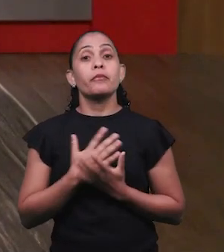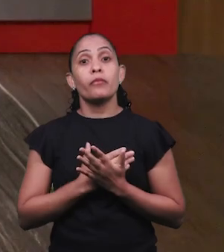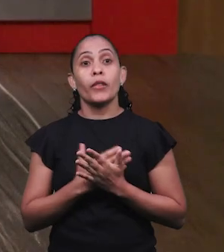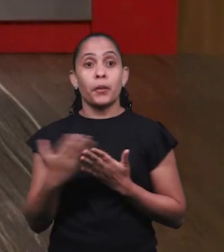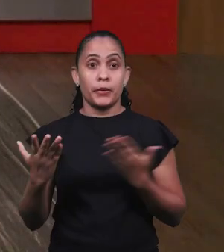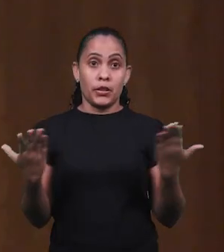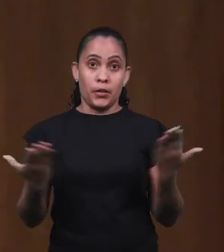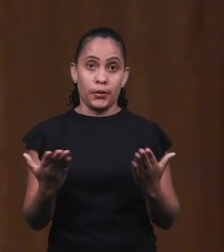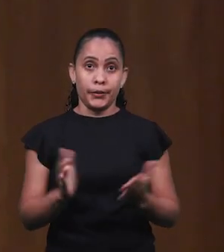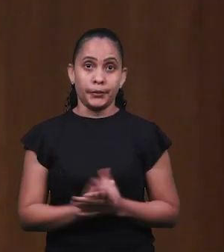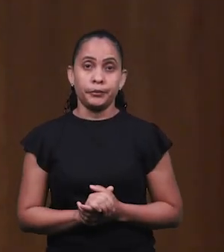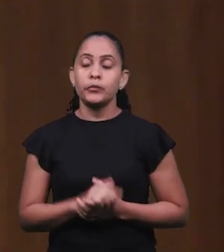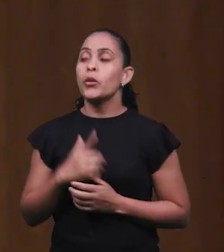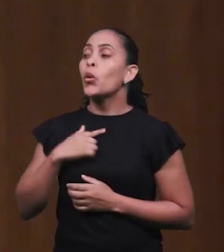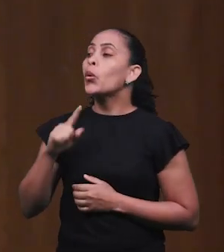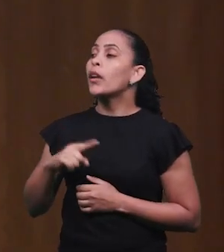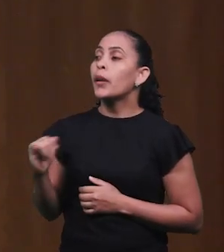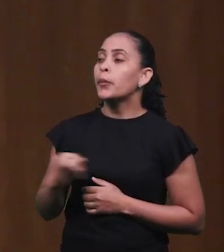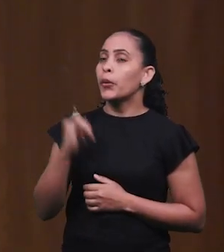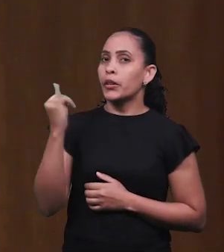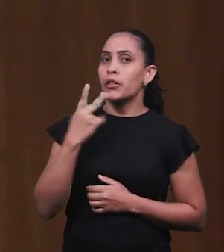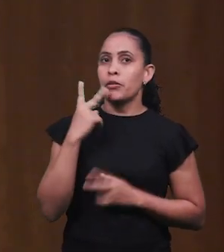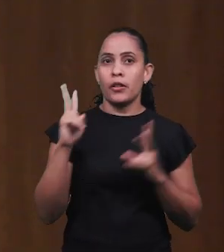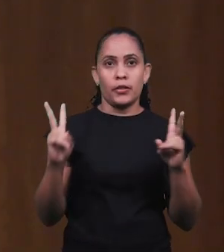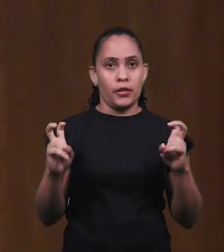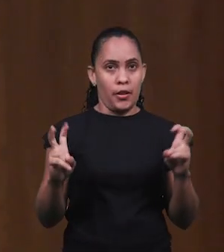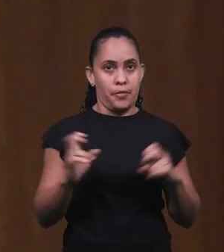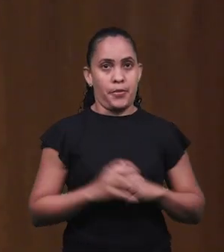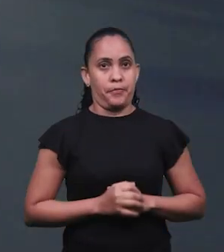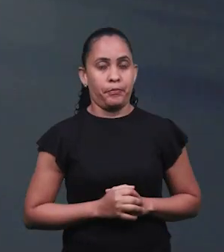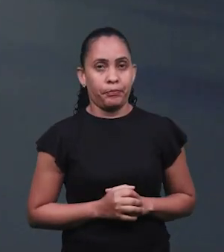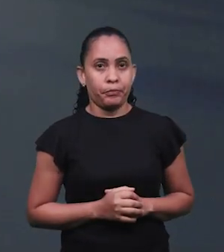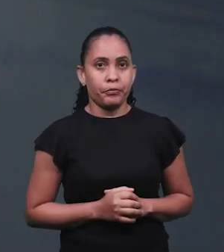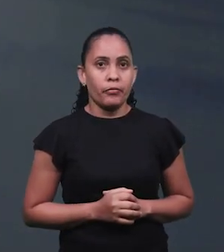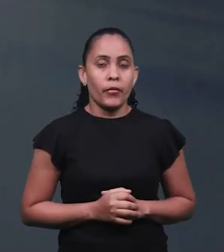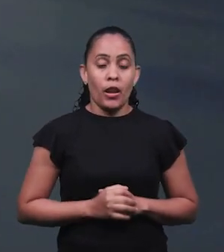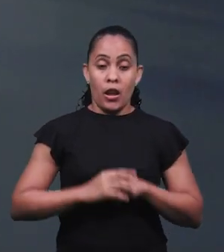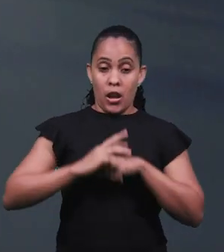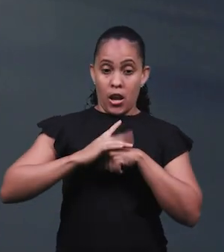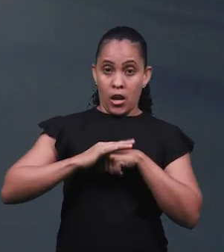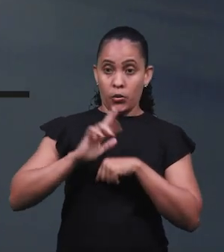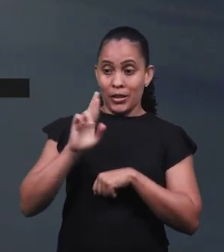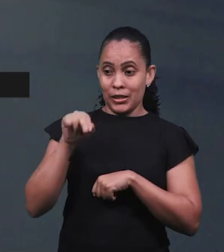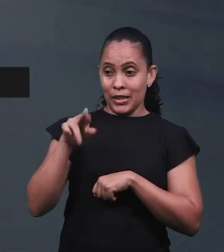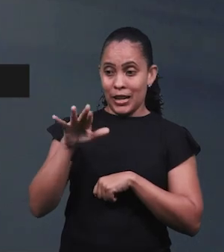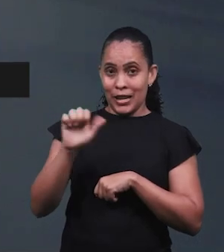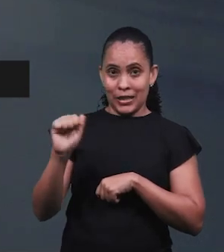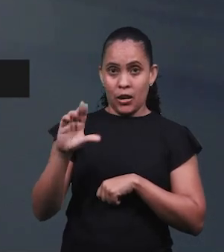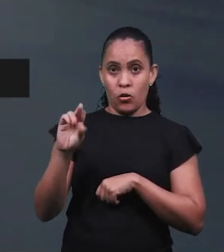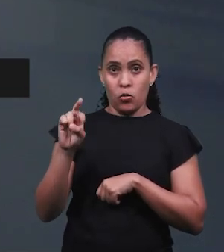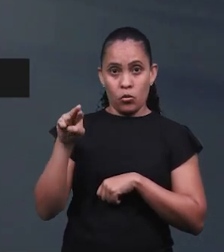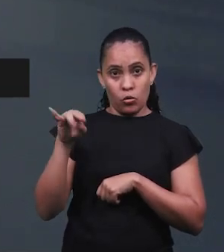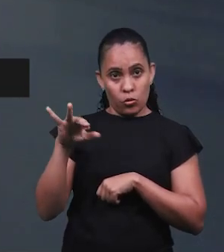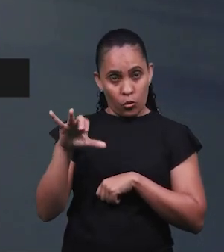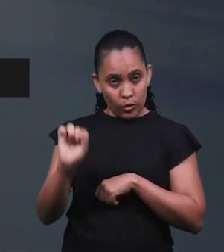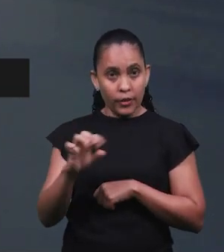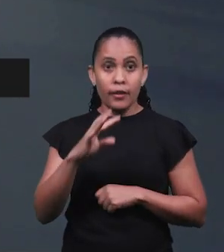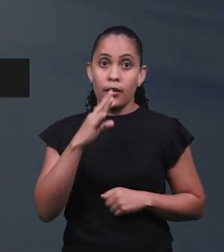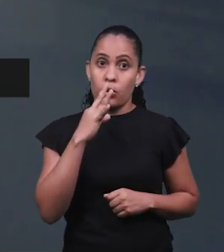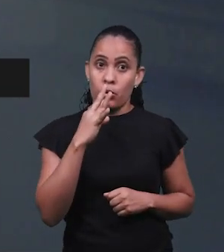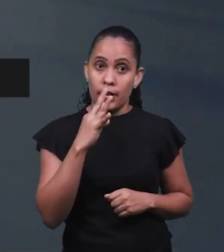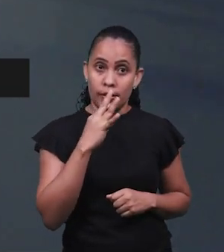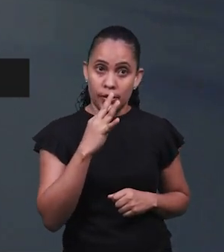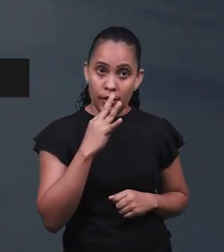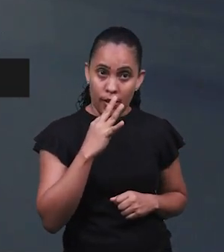logo. Doutora, por que é importante falar sobre esse tema, doença renal crônica? A doença renal crônica, ela é conhecida